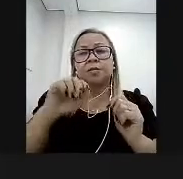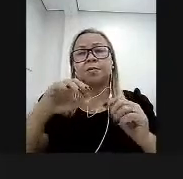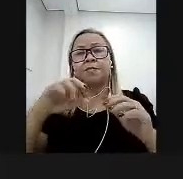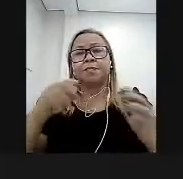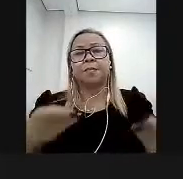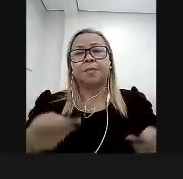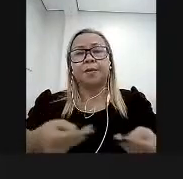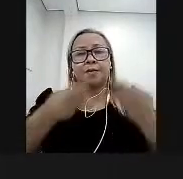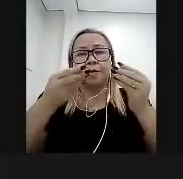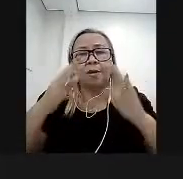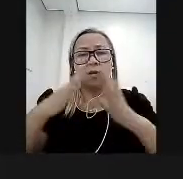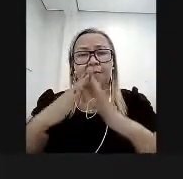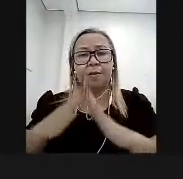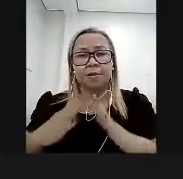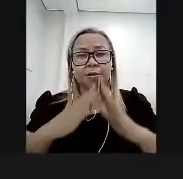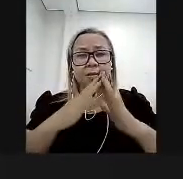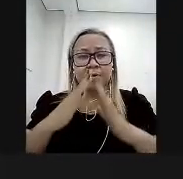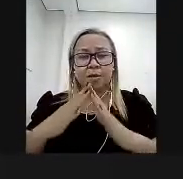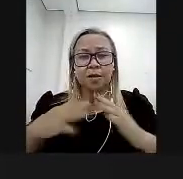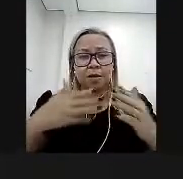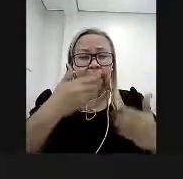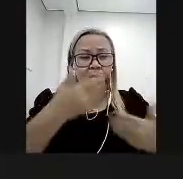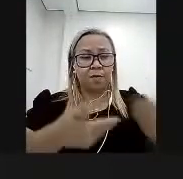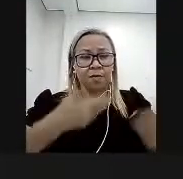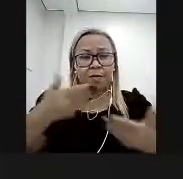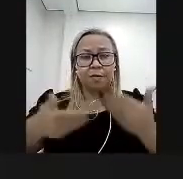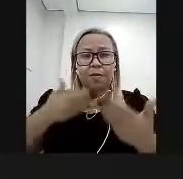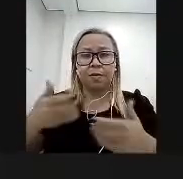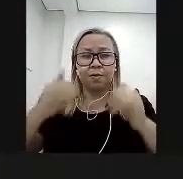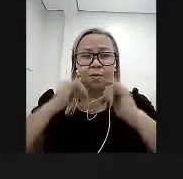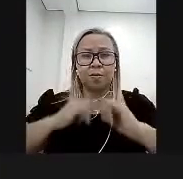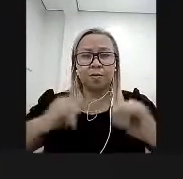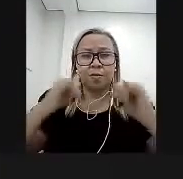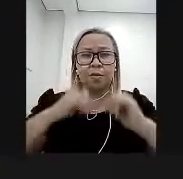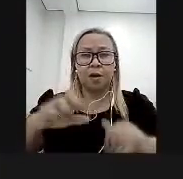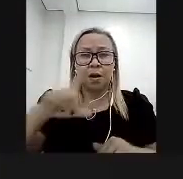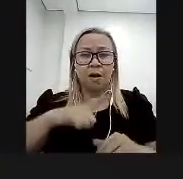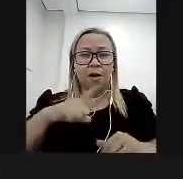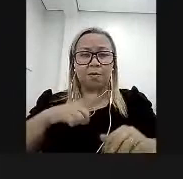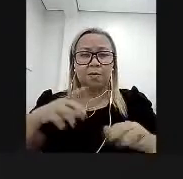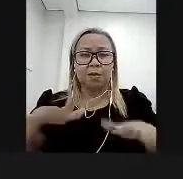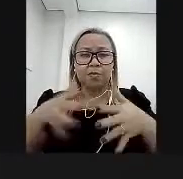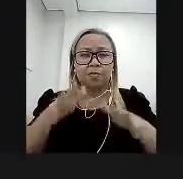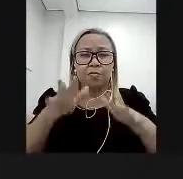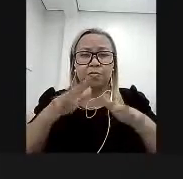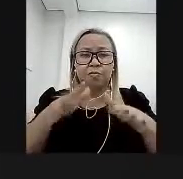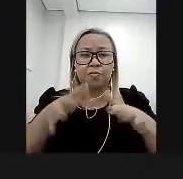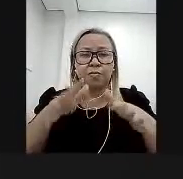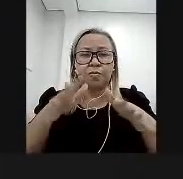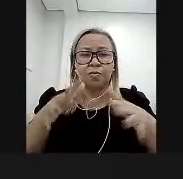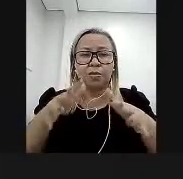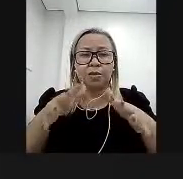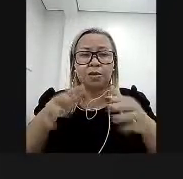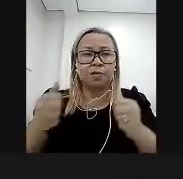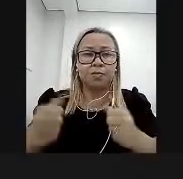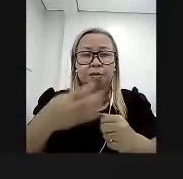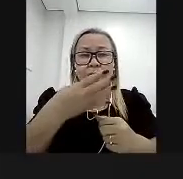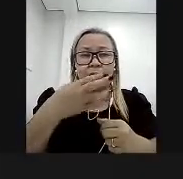abaixa o outro lado, que abaixa a vizinha. E assim a gente propaga uma onda nos dois sentidos e também 45 graus.